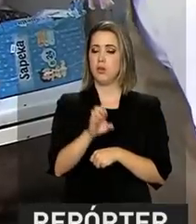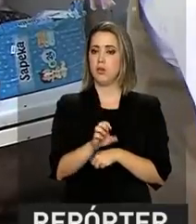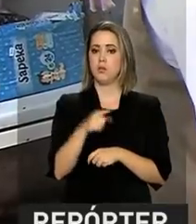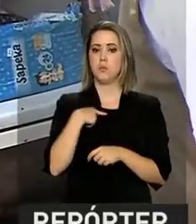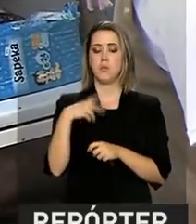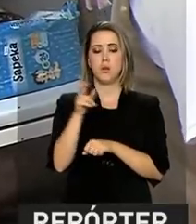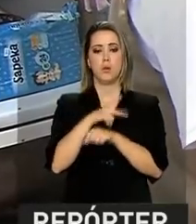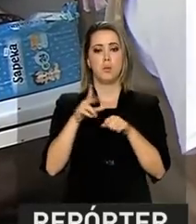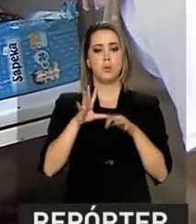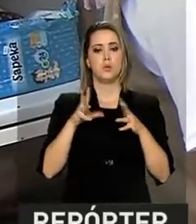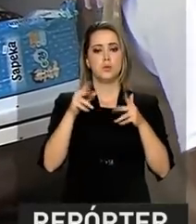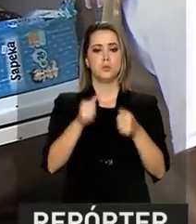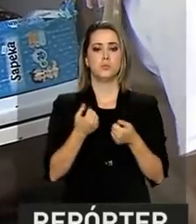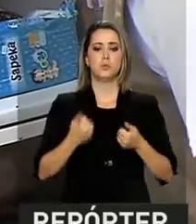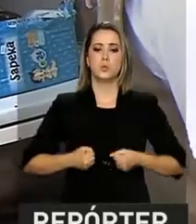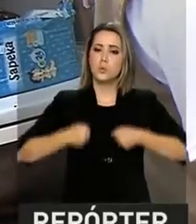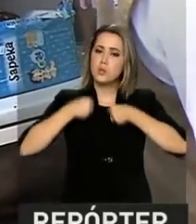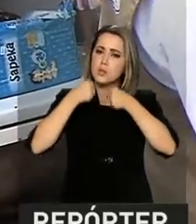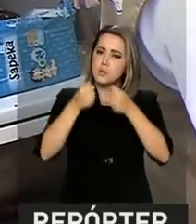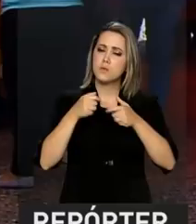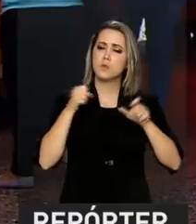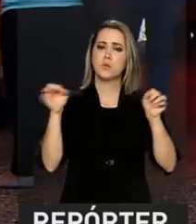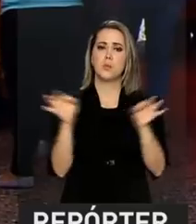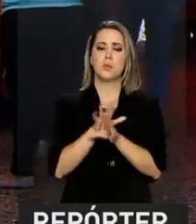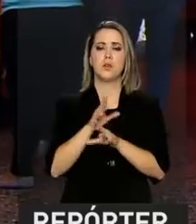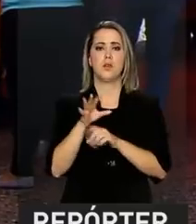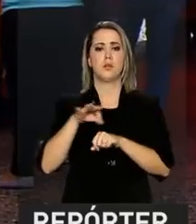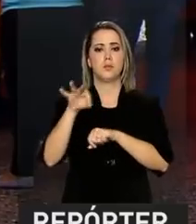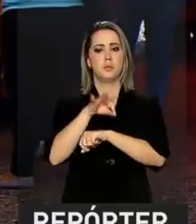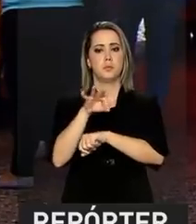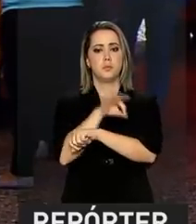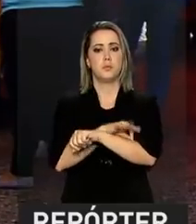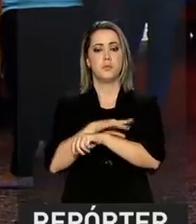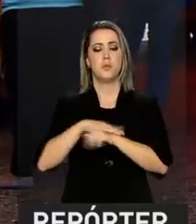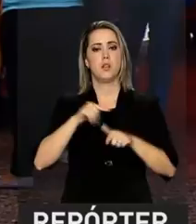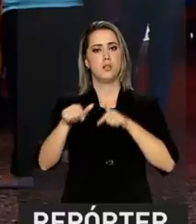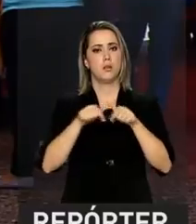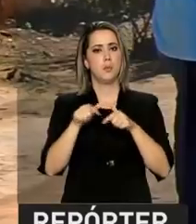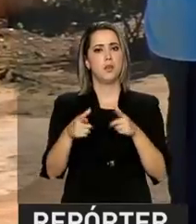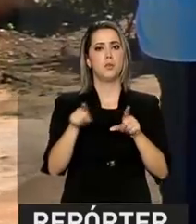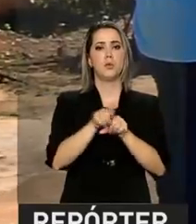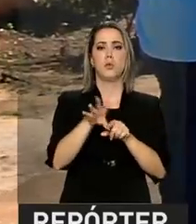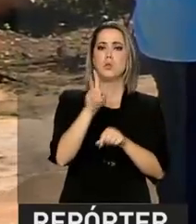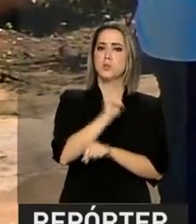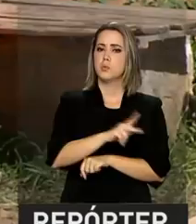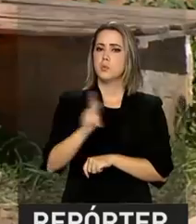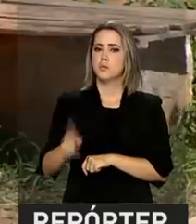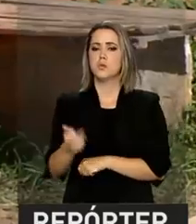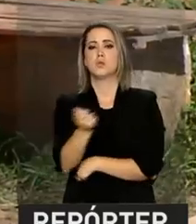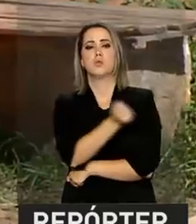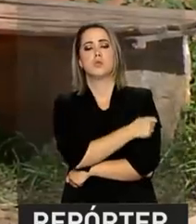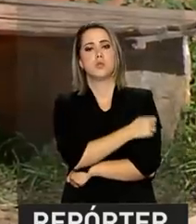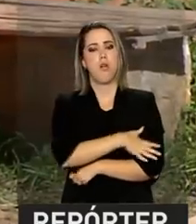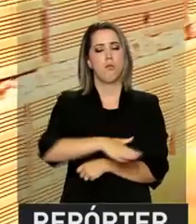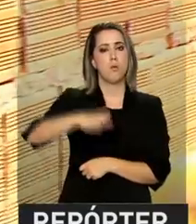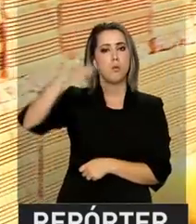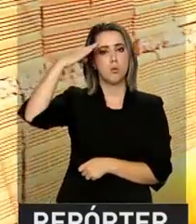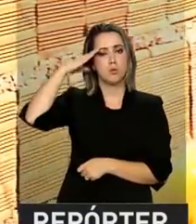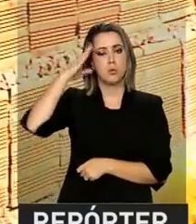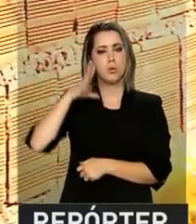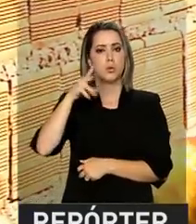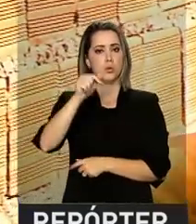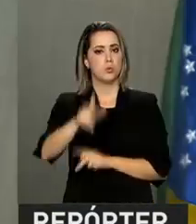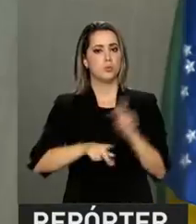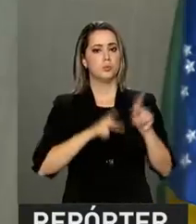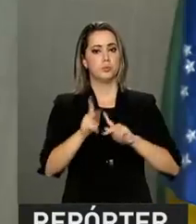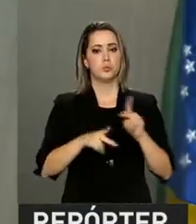O país todo entrou na luta contra o mosquito. Funcionários públicos, professores, alunos, soldados, a população